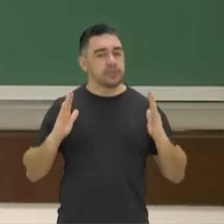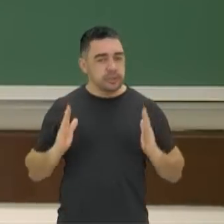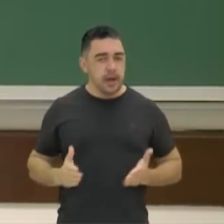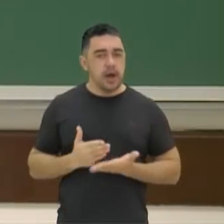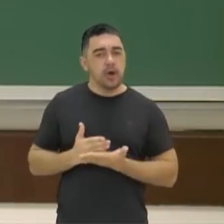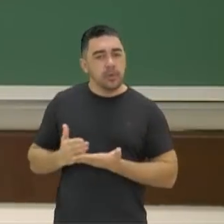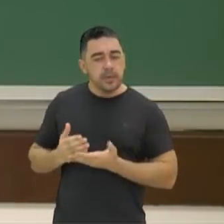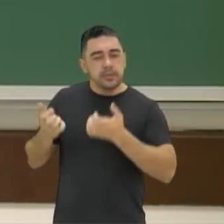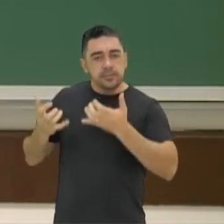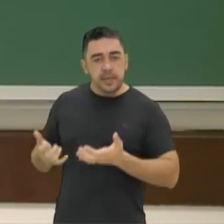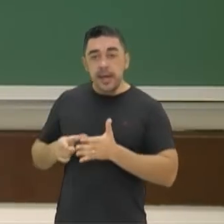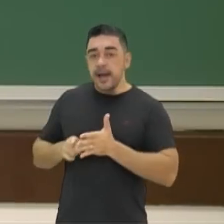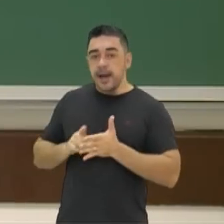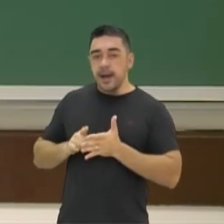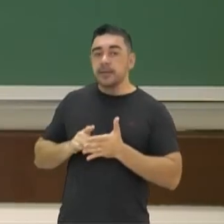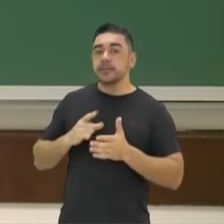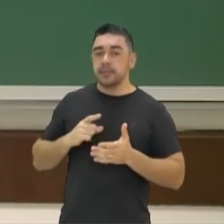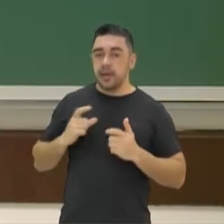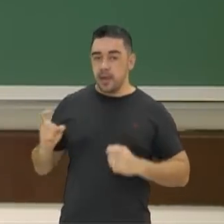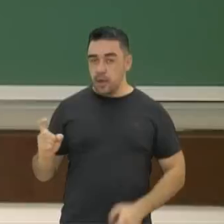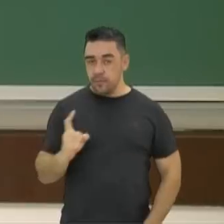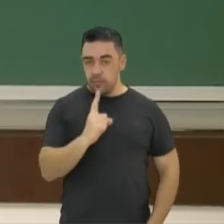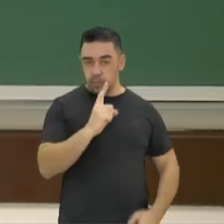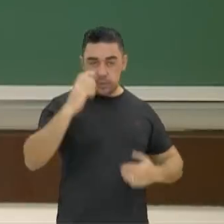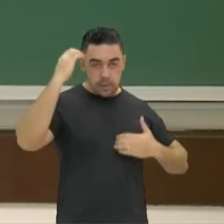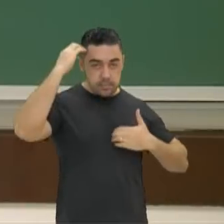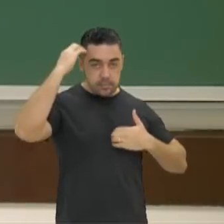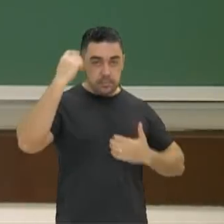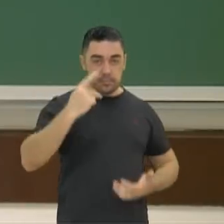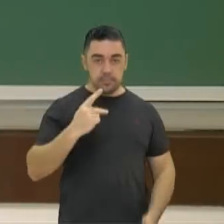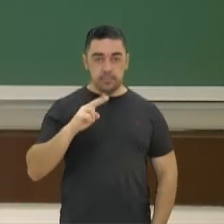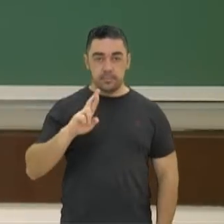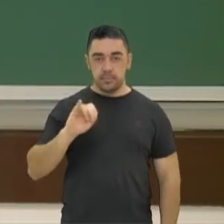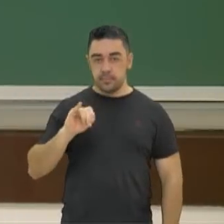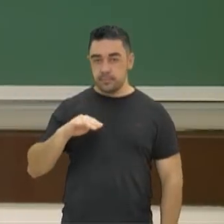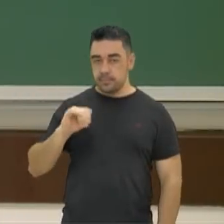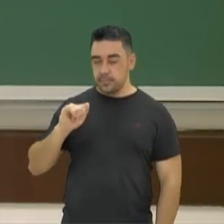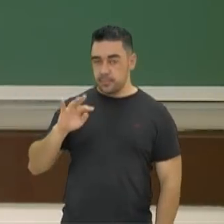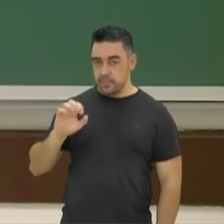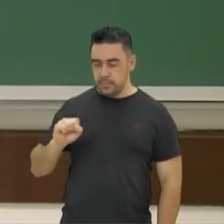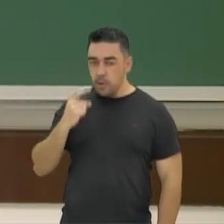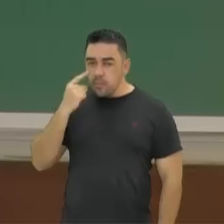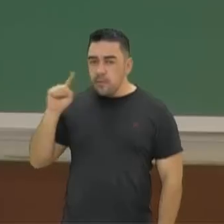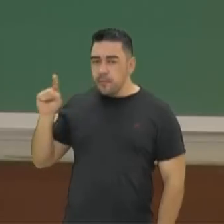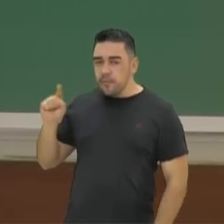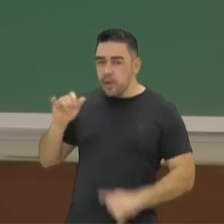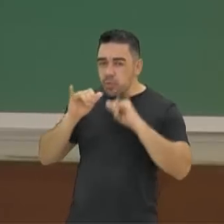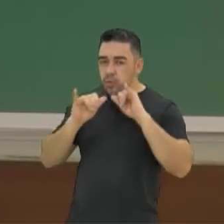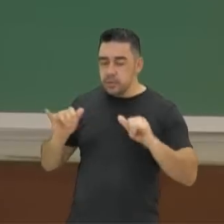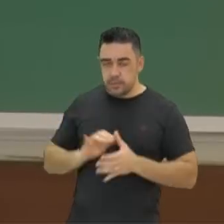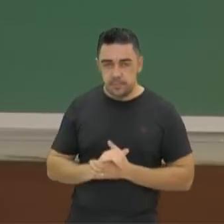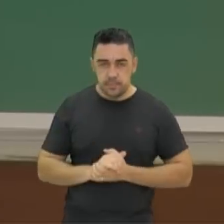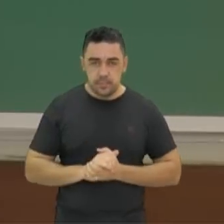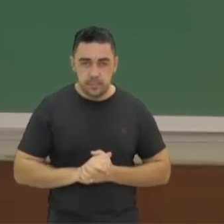estava falando de evolução de primatas. Vamos lá? Vamos começar direto com uma notícia.